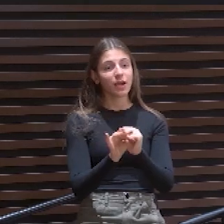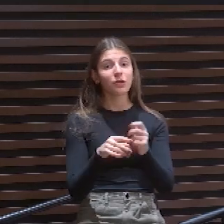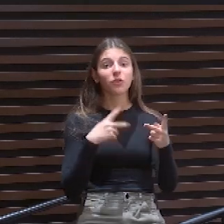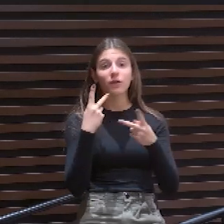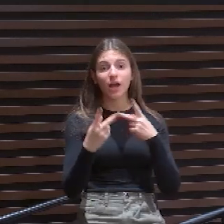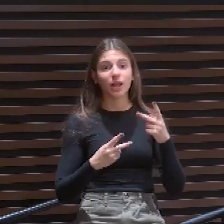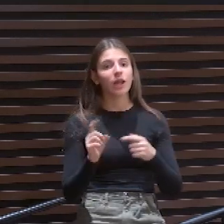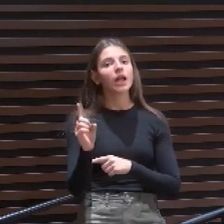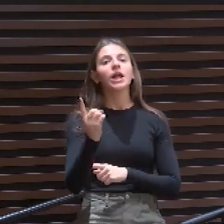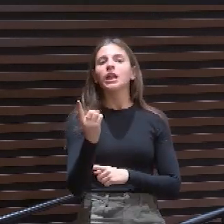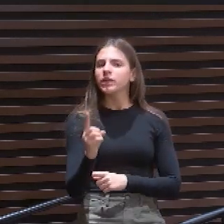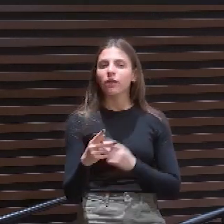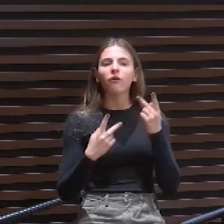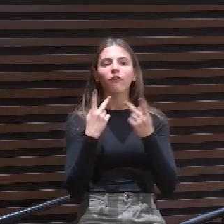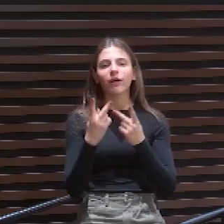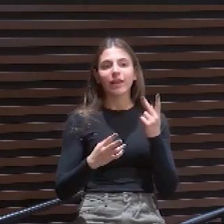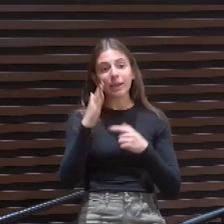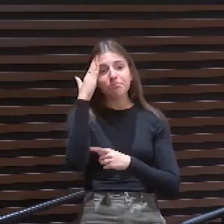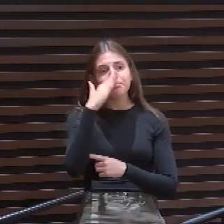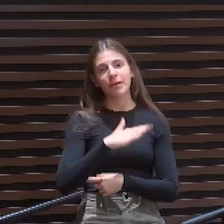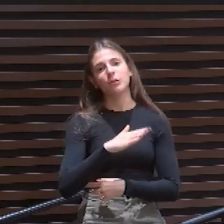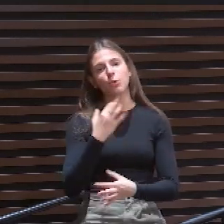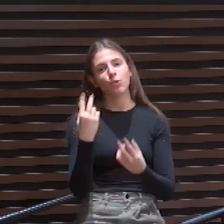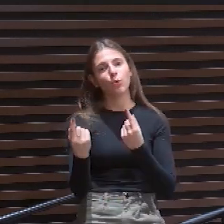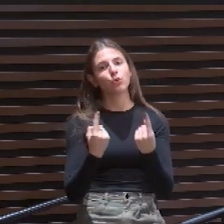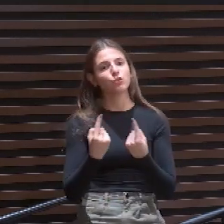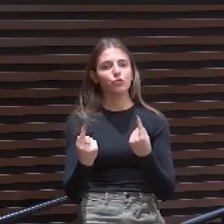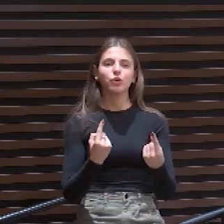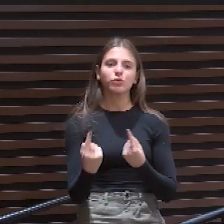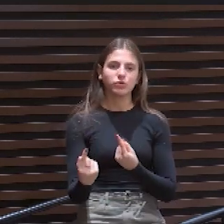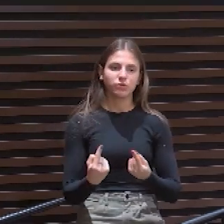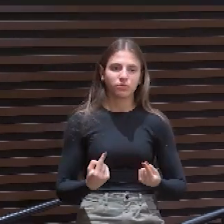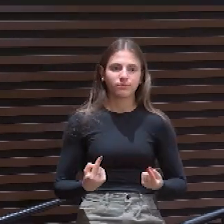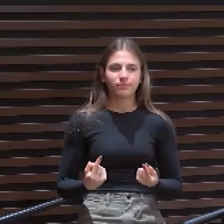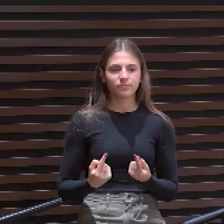irmãos, não faleis maus uns dos outros.